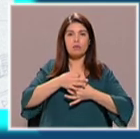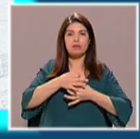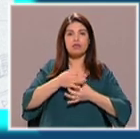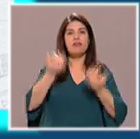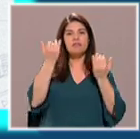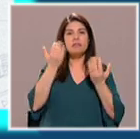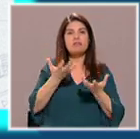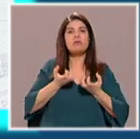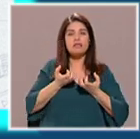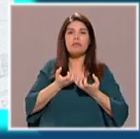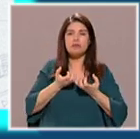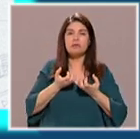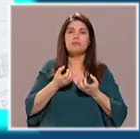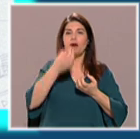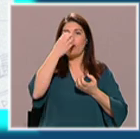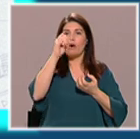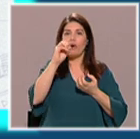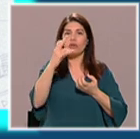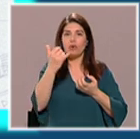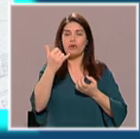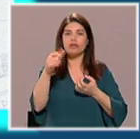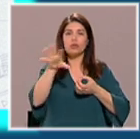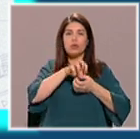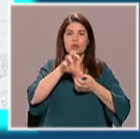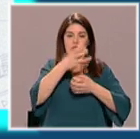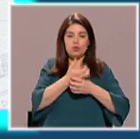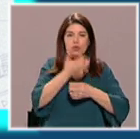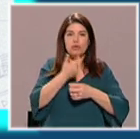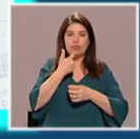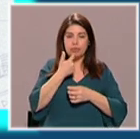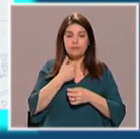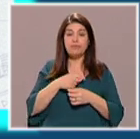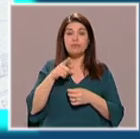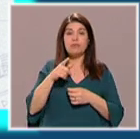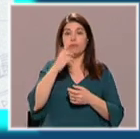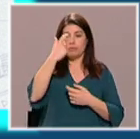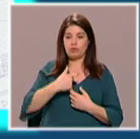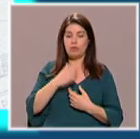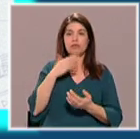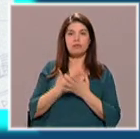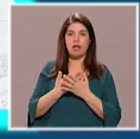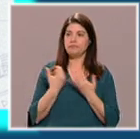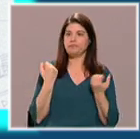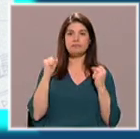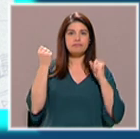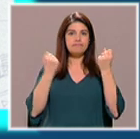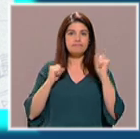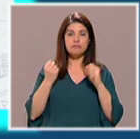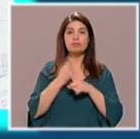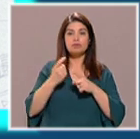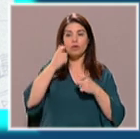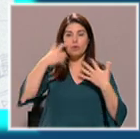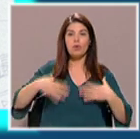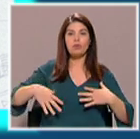oxigênio. Em consequência disso, os indivíduos com hipertiroidismo tornam-se muito ativos porque sofrem de um metabolismo mais